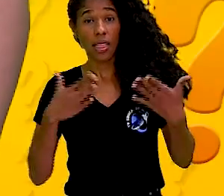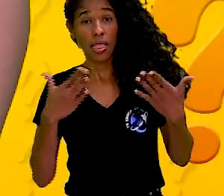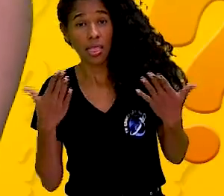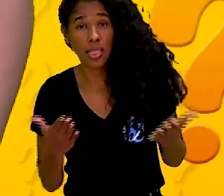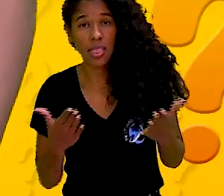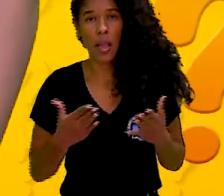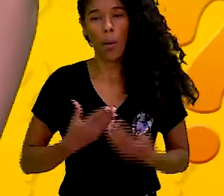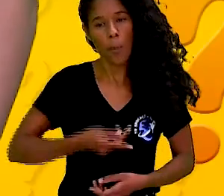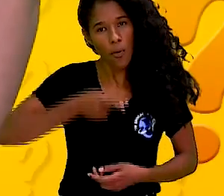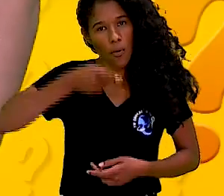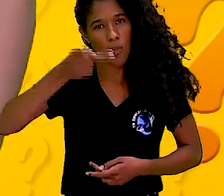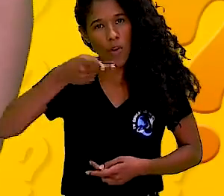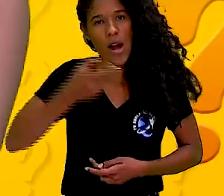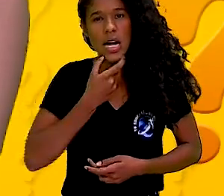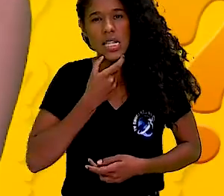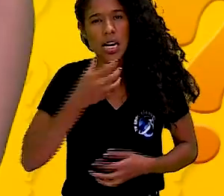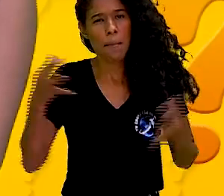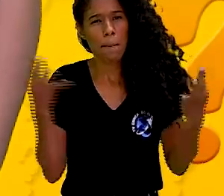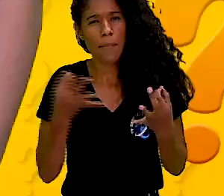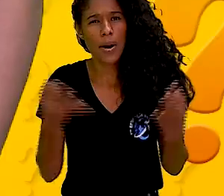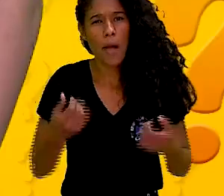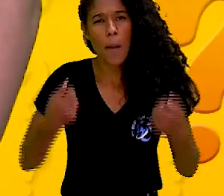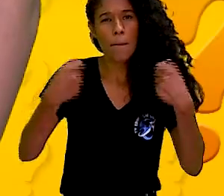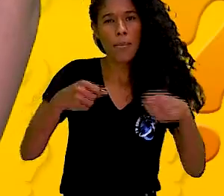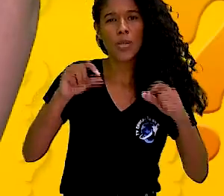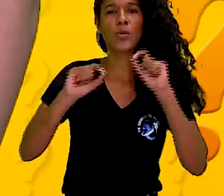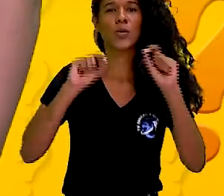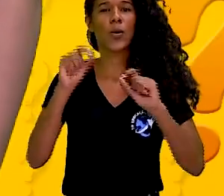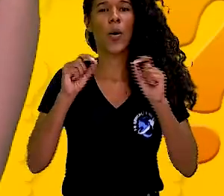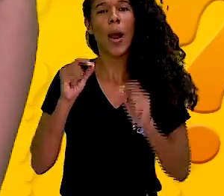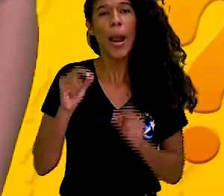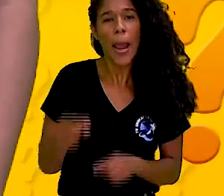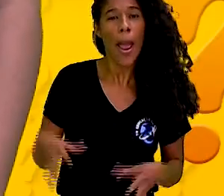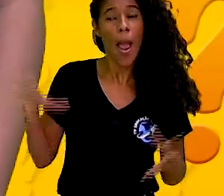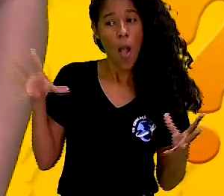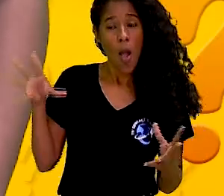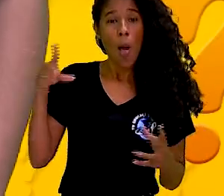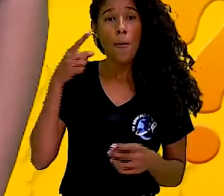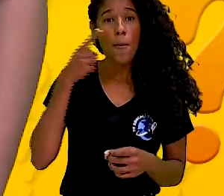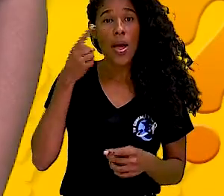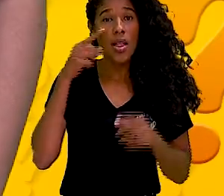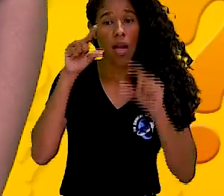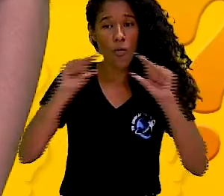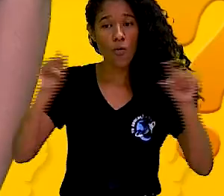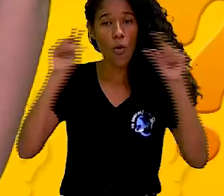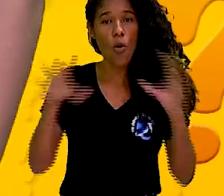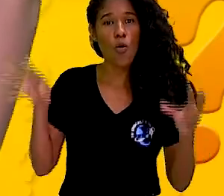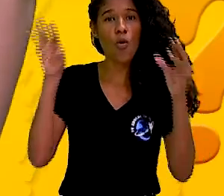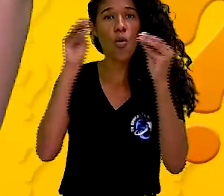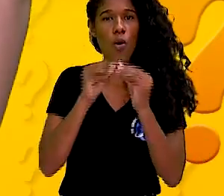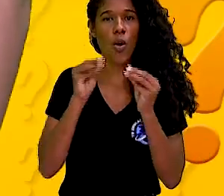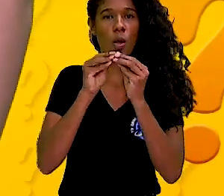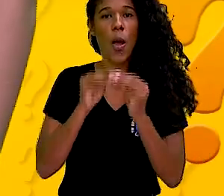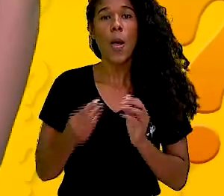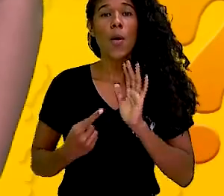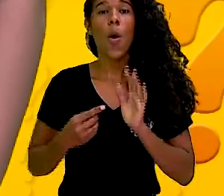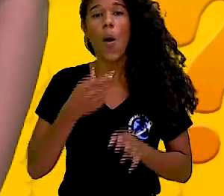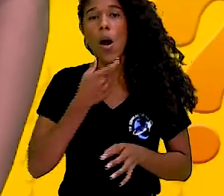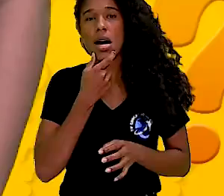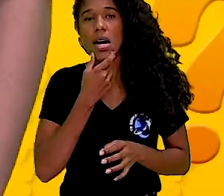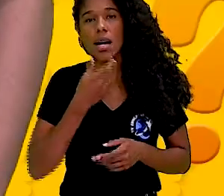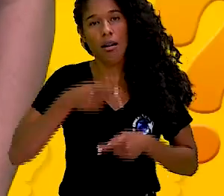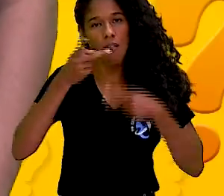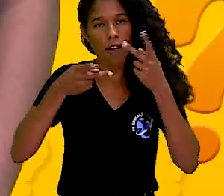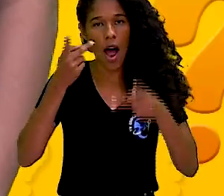Para melhorar a sua pronúncia, dê atenção para as formas reduzidas que aparecem no inglês falado. Going to,